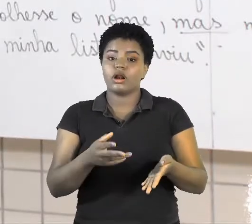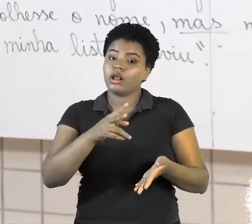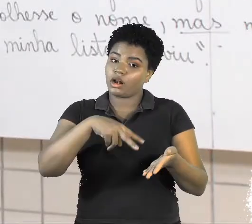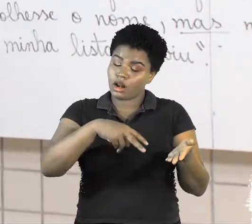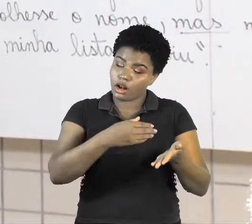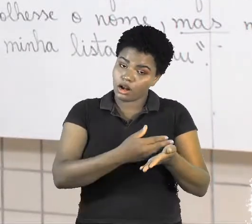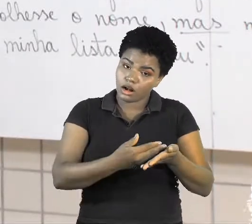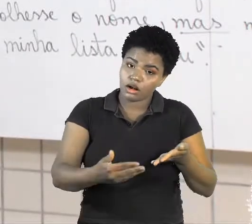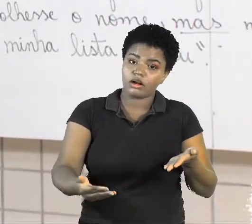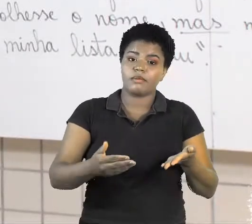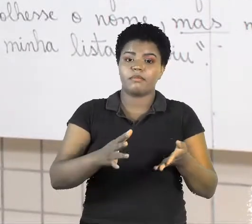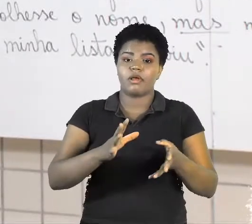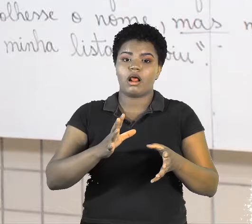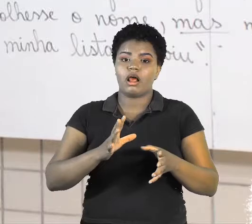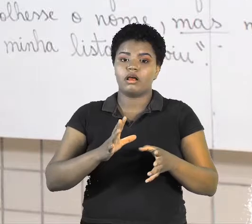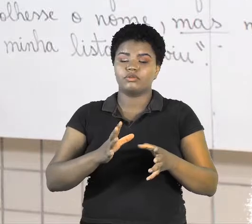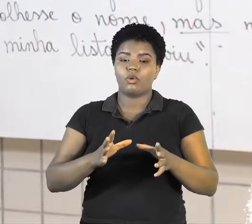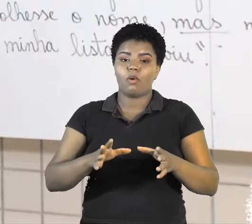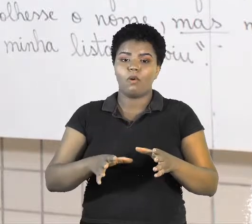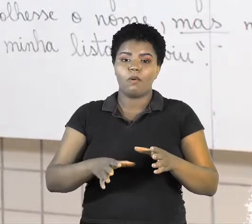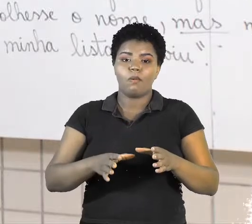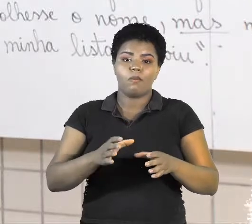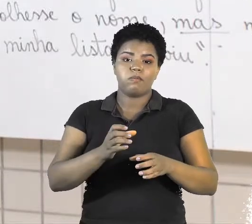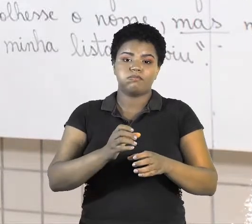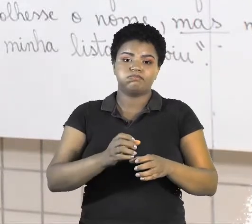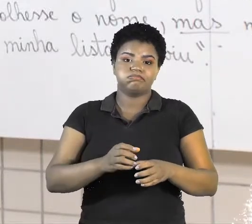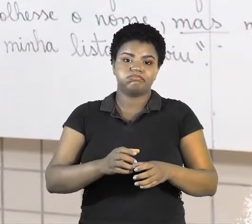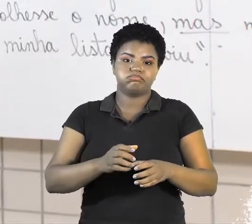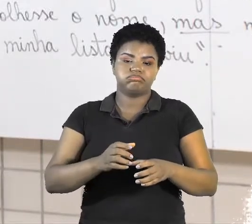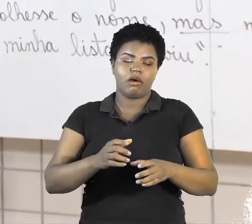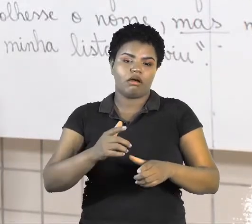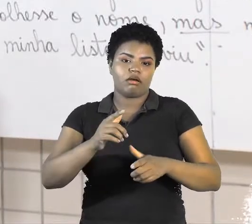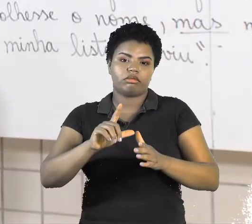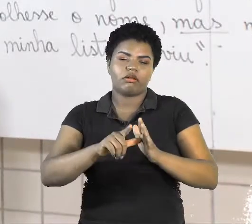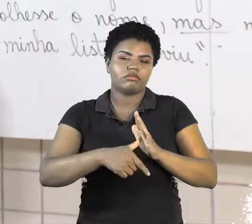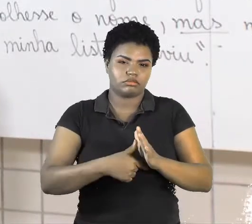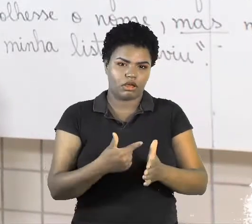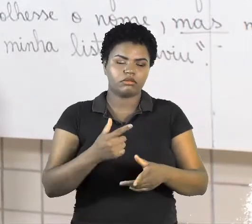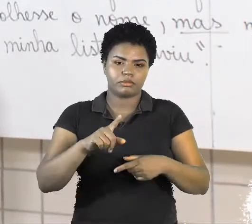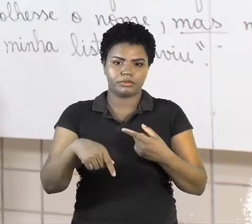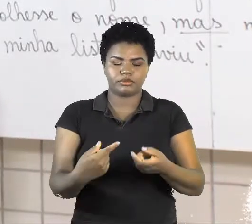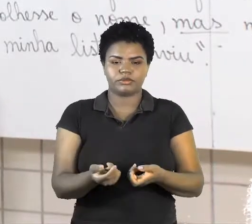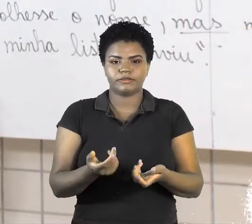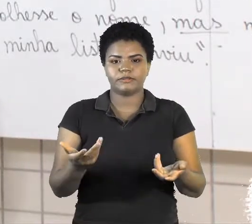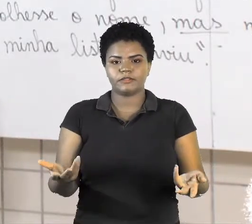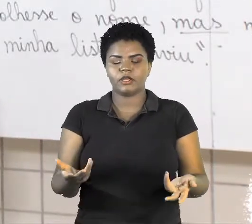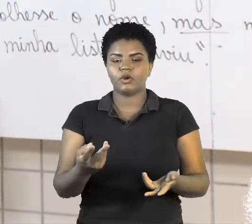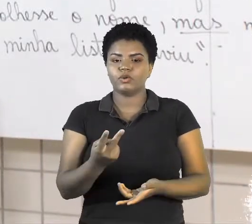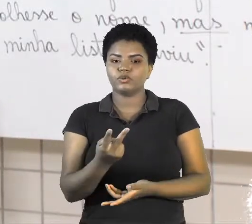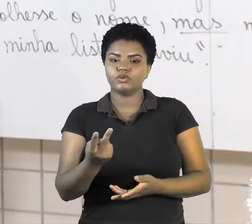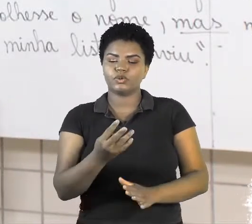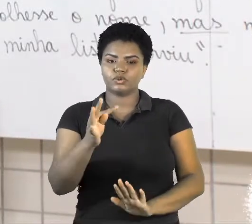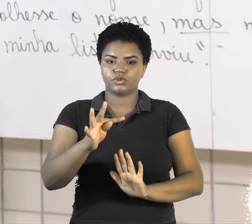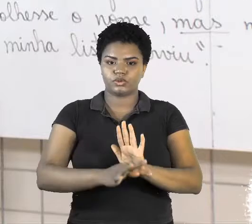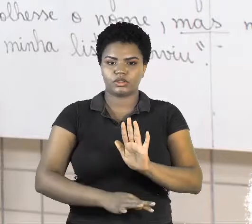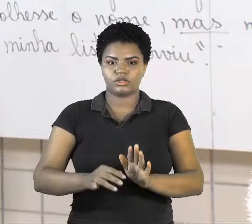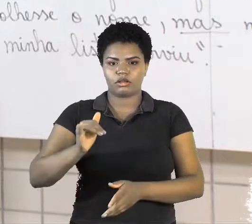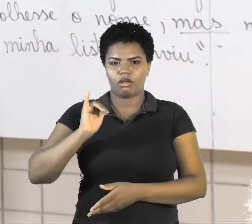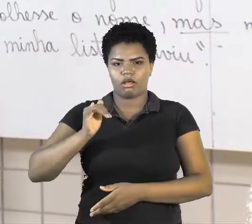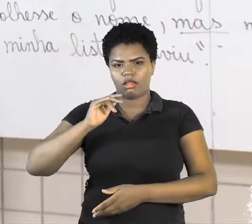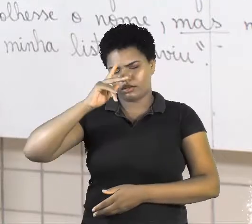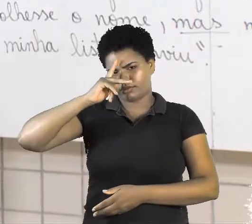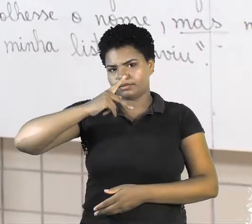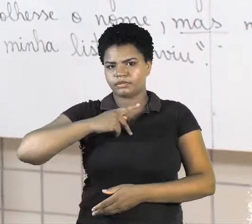Então, esses 2 textos em forma de diário, em relato pessoal, eles vão